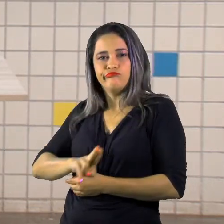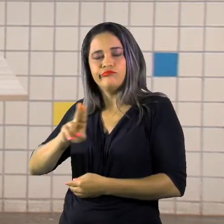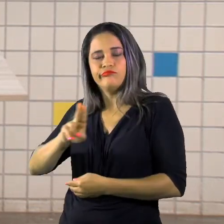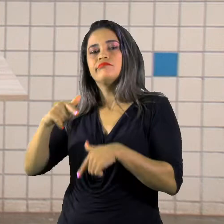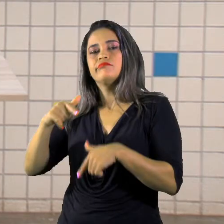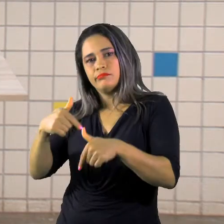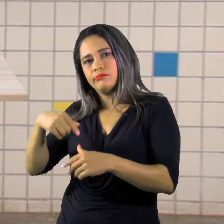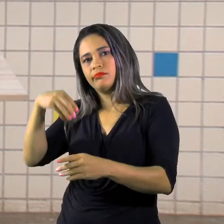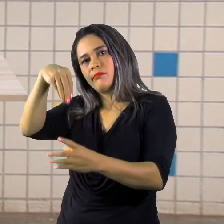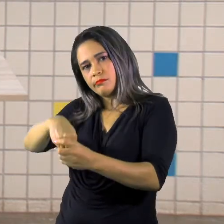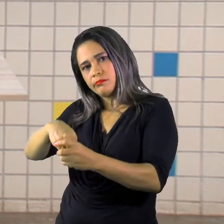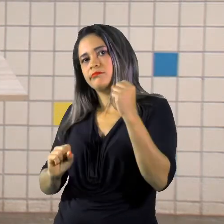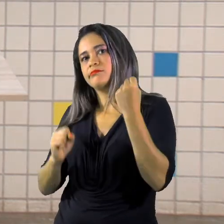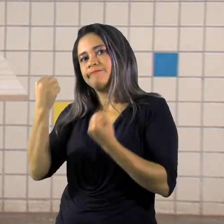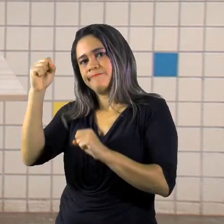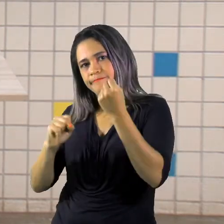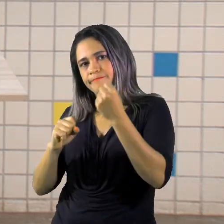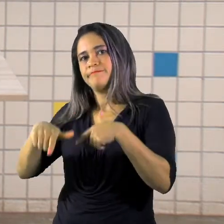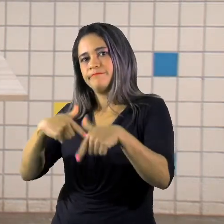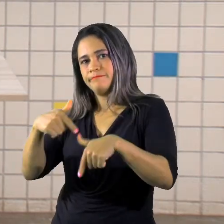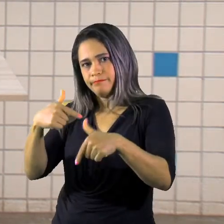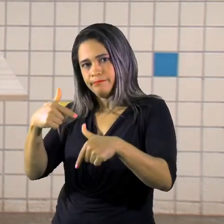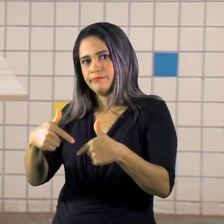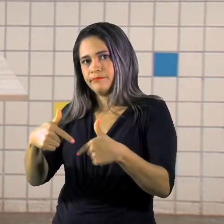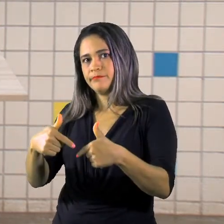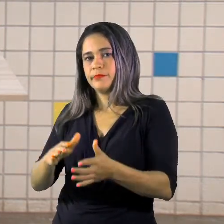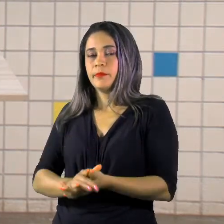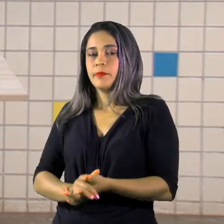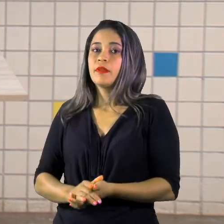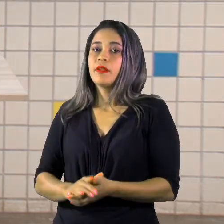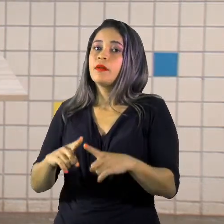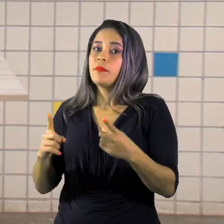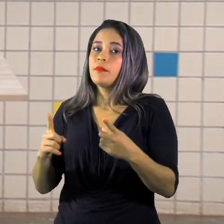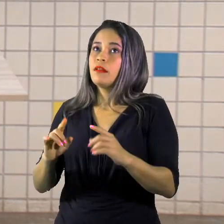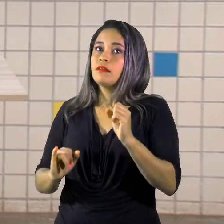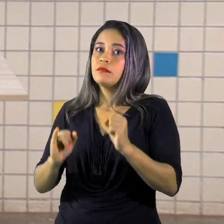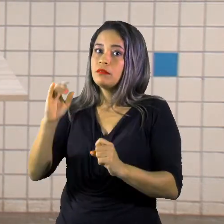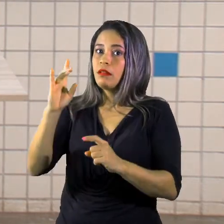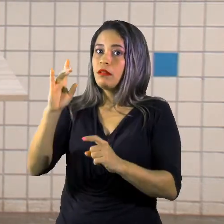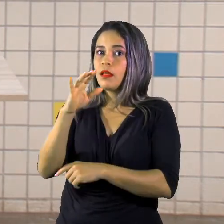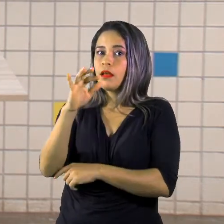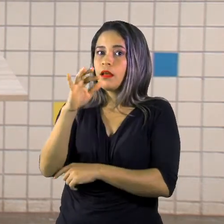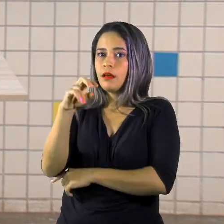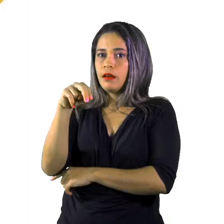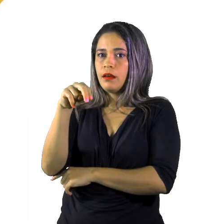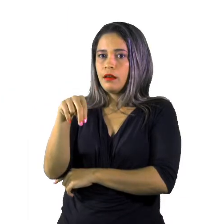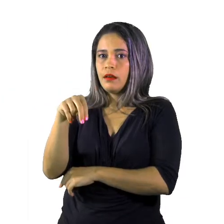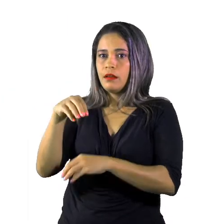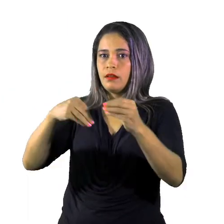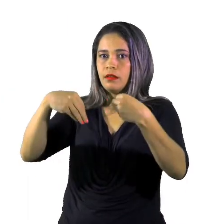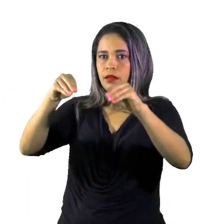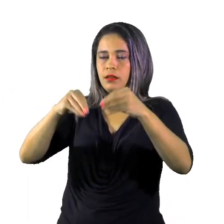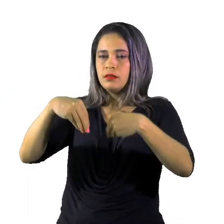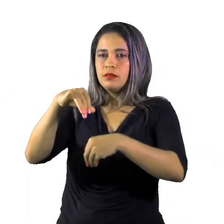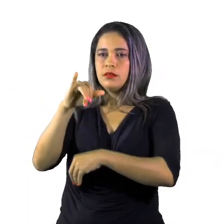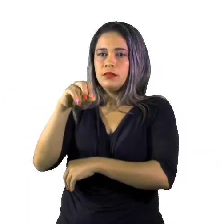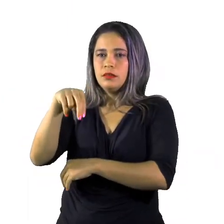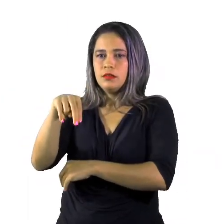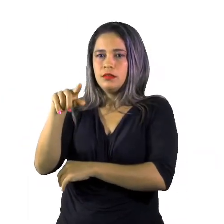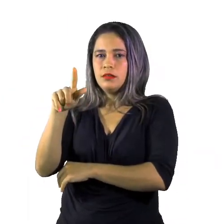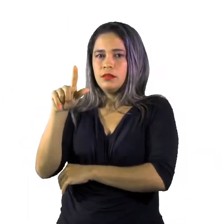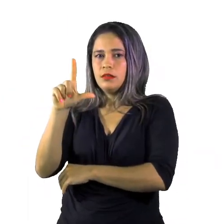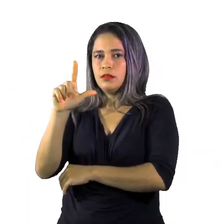nessas indústrias para trabalhar, né? Inclusive nas indústrias têxteis na Inglaterra. Tá? O que